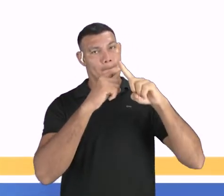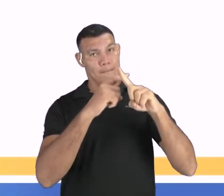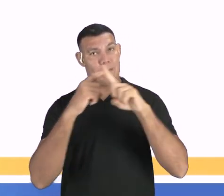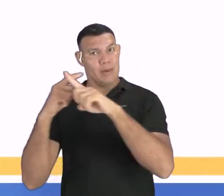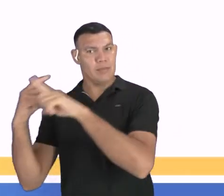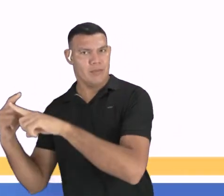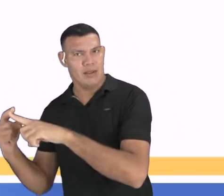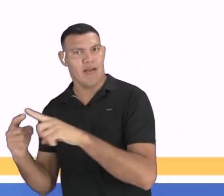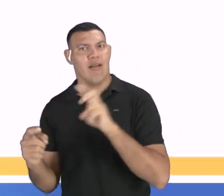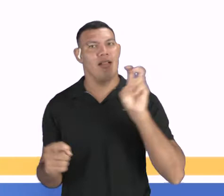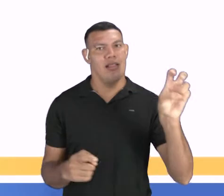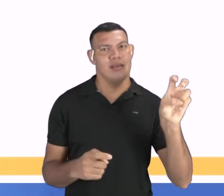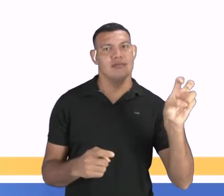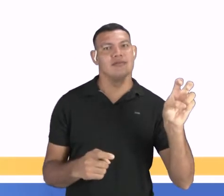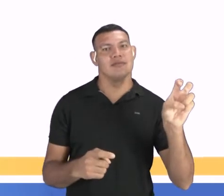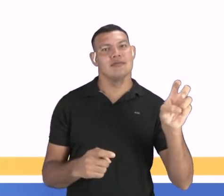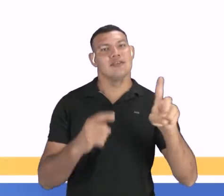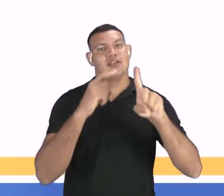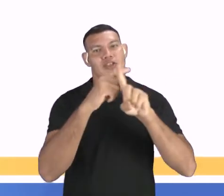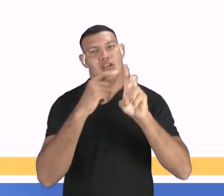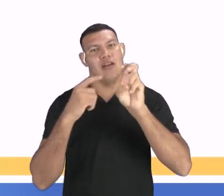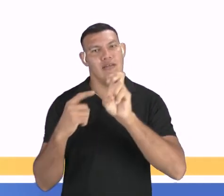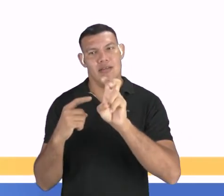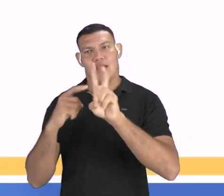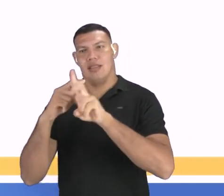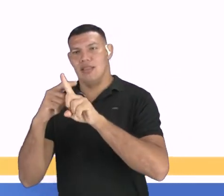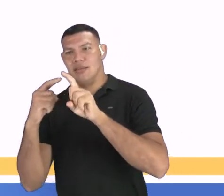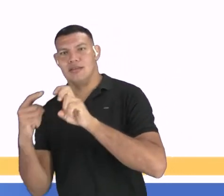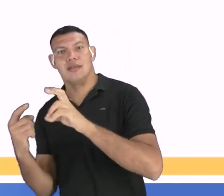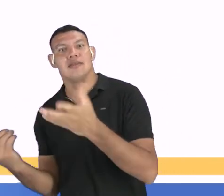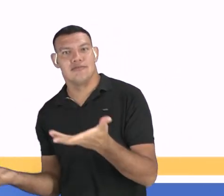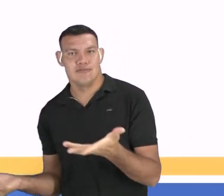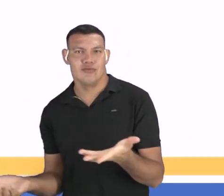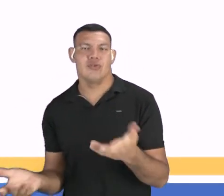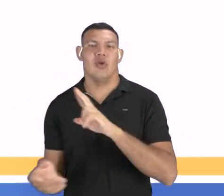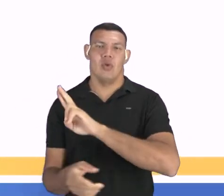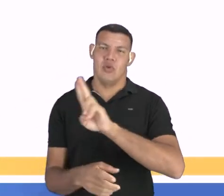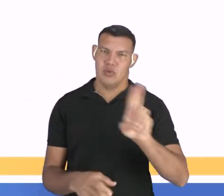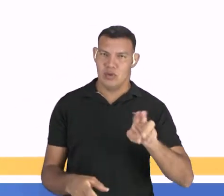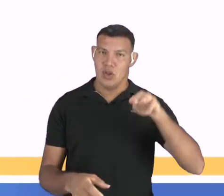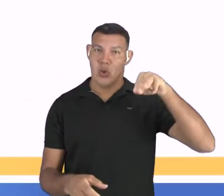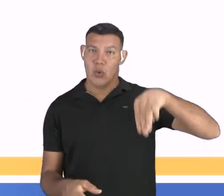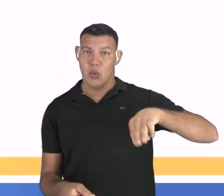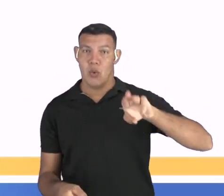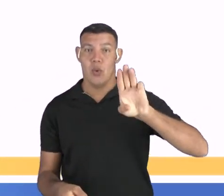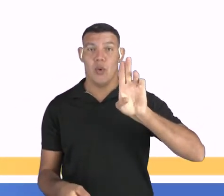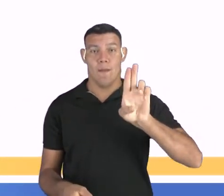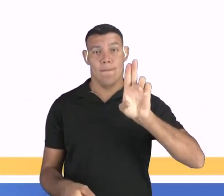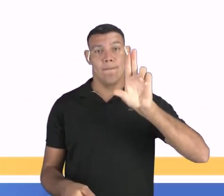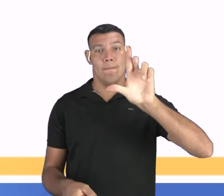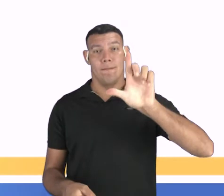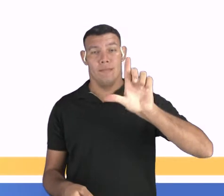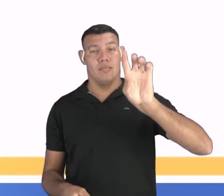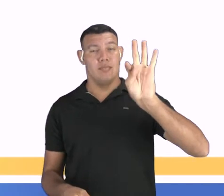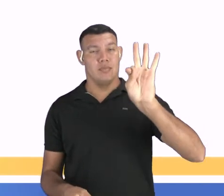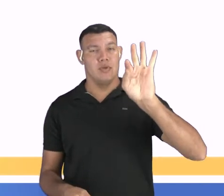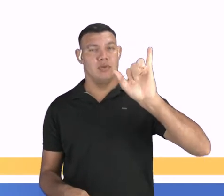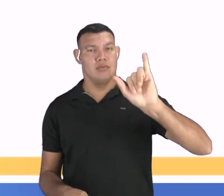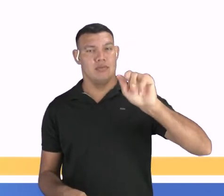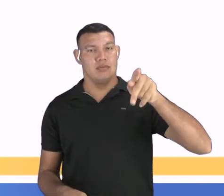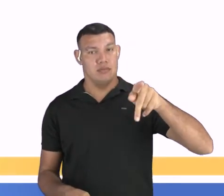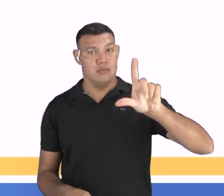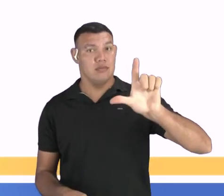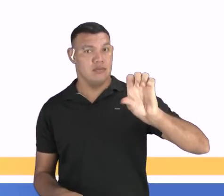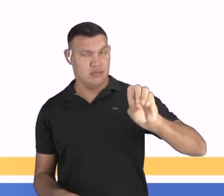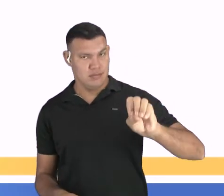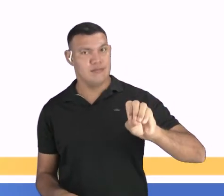5 por um outro número natural. Então, podemos chamá-los de múltiplos do número 5, né? São os resultados aí